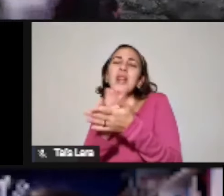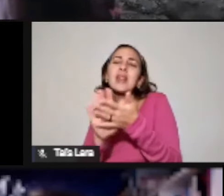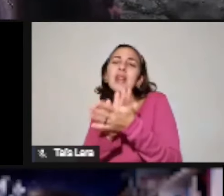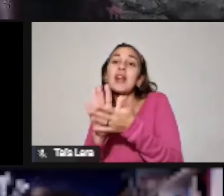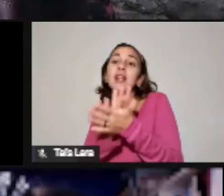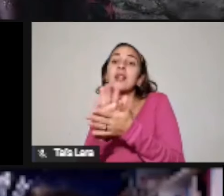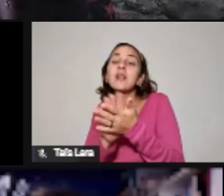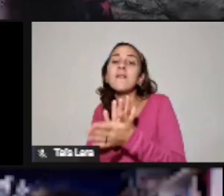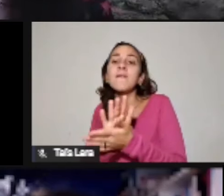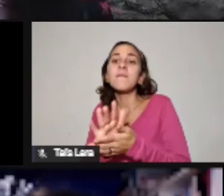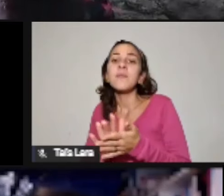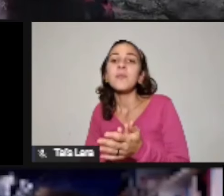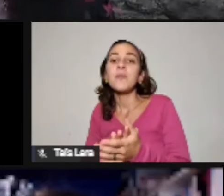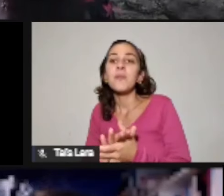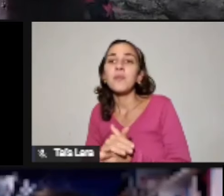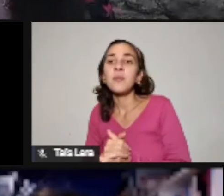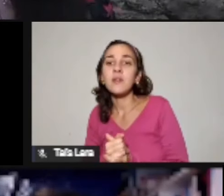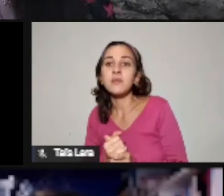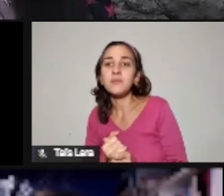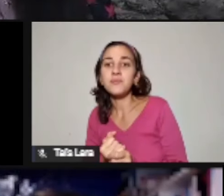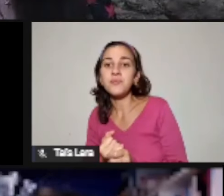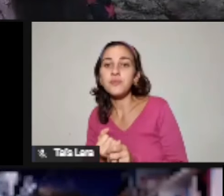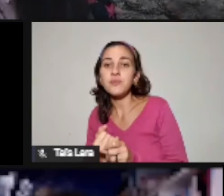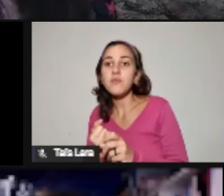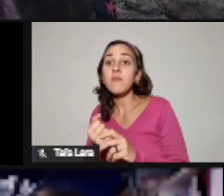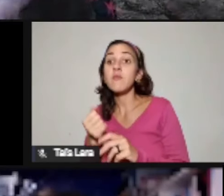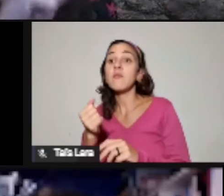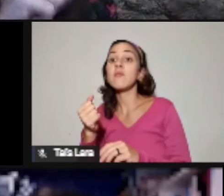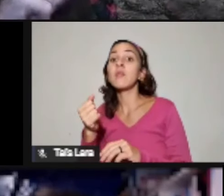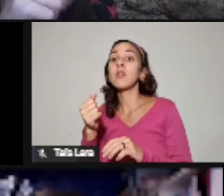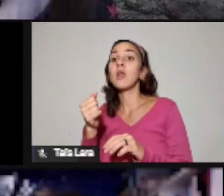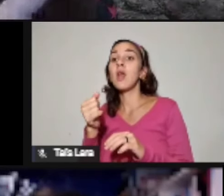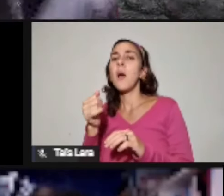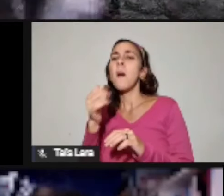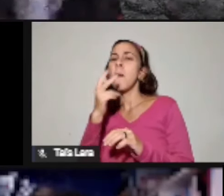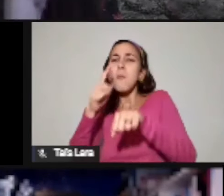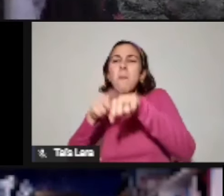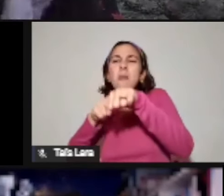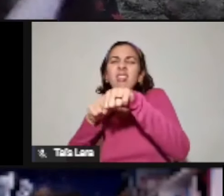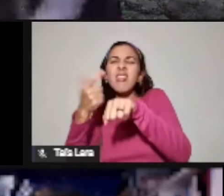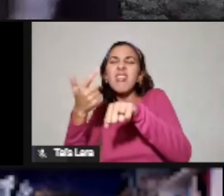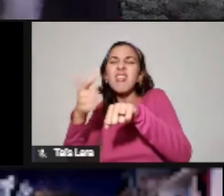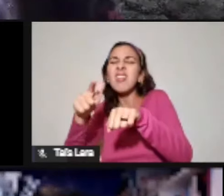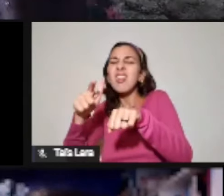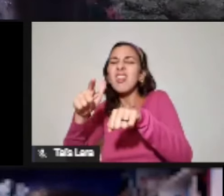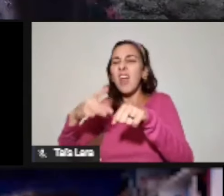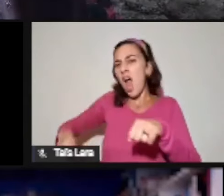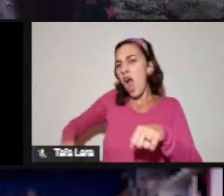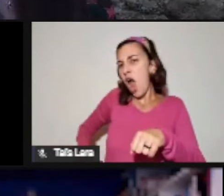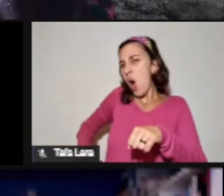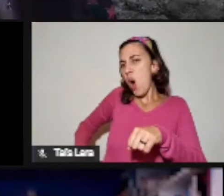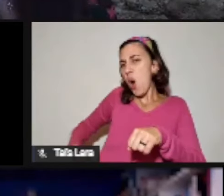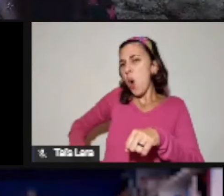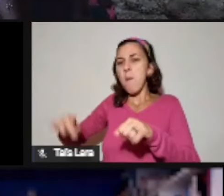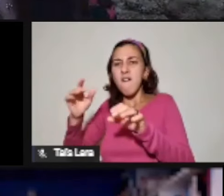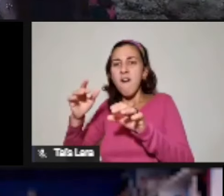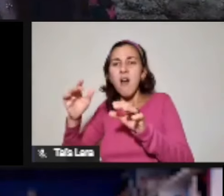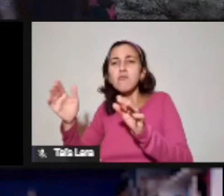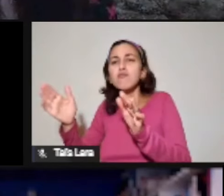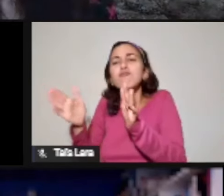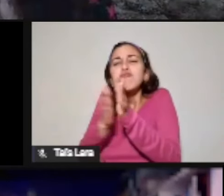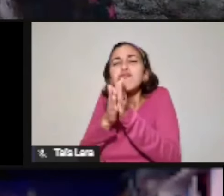você começa assim e depois o filho deixa de usar fralda. E depois, aquela palmadinha que funcionava quando ele tinha 3 anos, deixa de